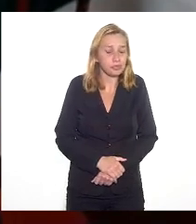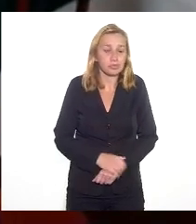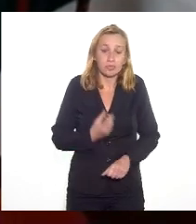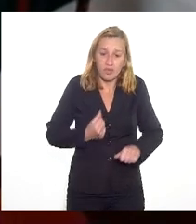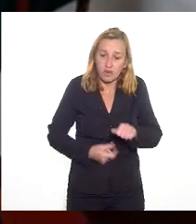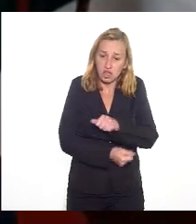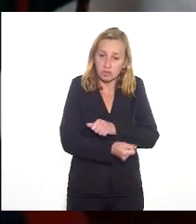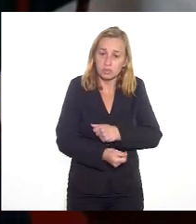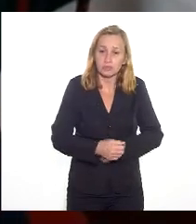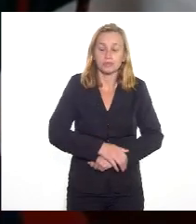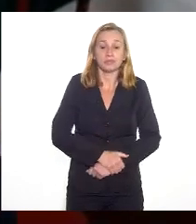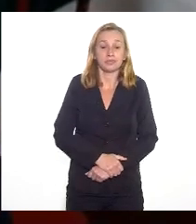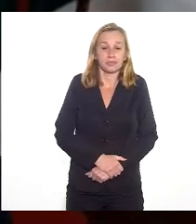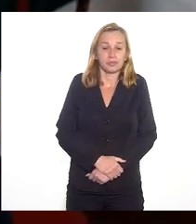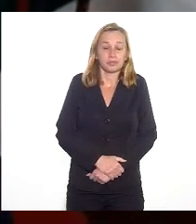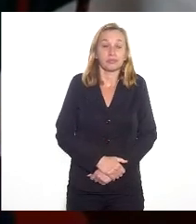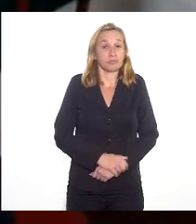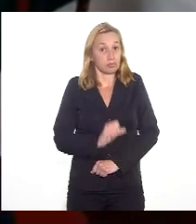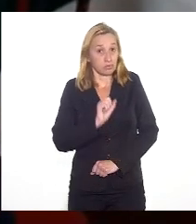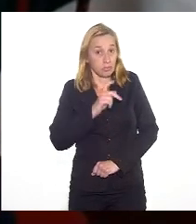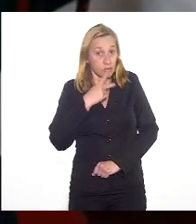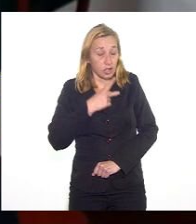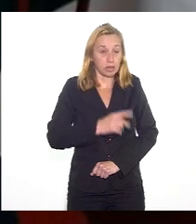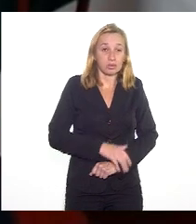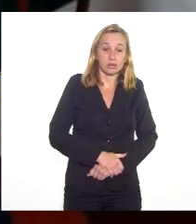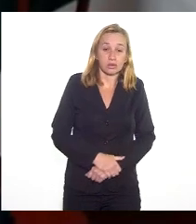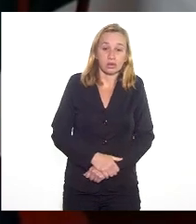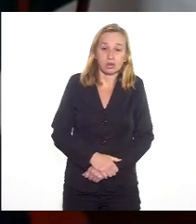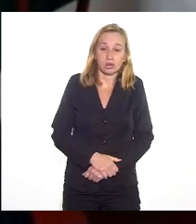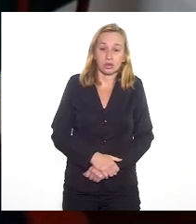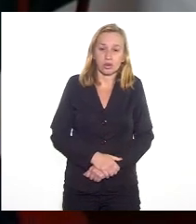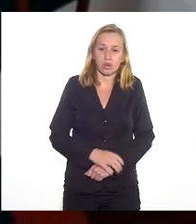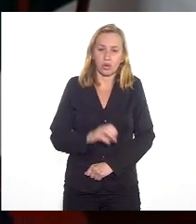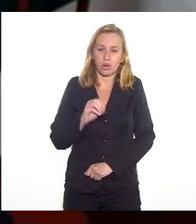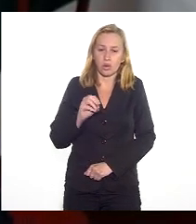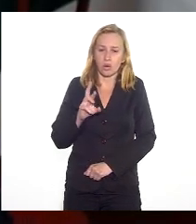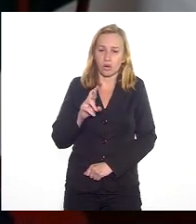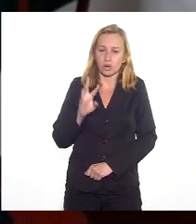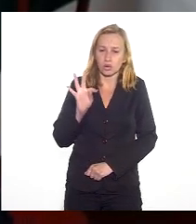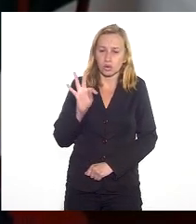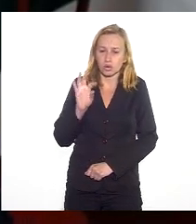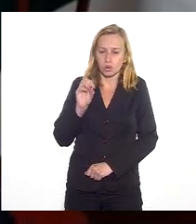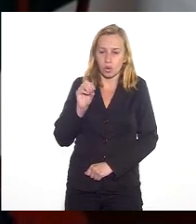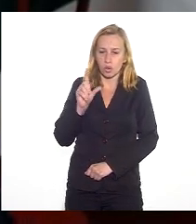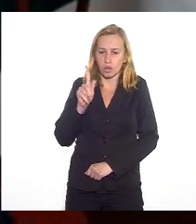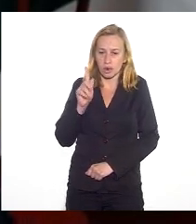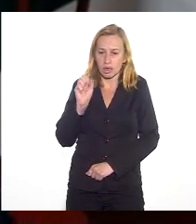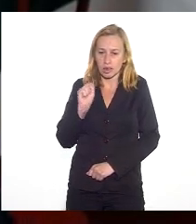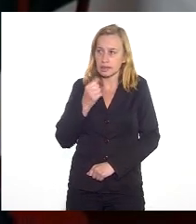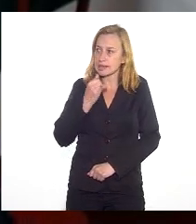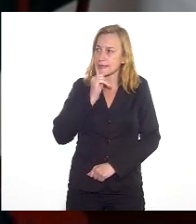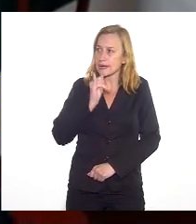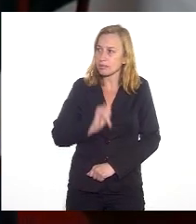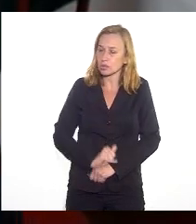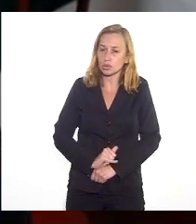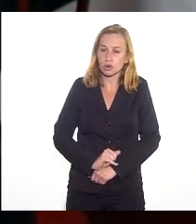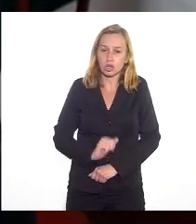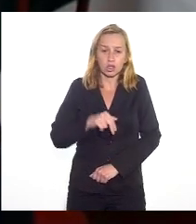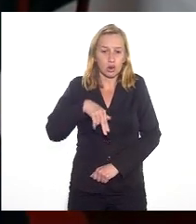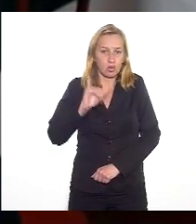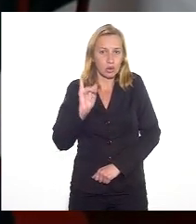ter uma ideia, a gente está falando de outorgas, por exemplo, para Nova